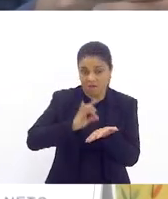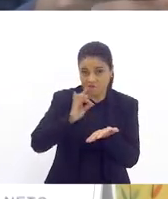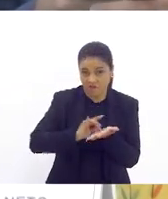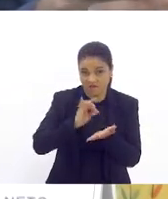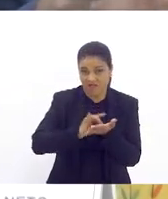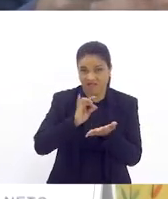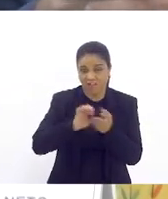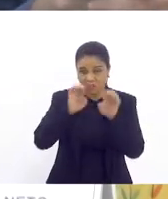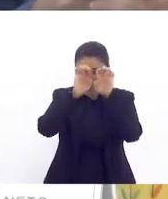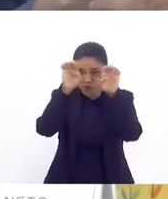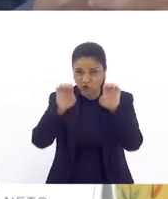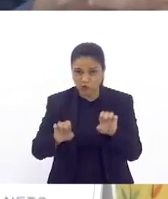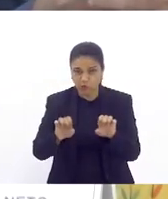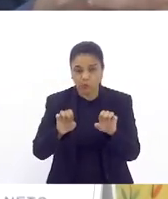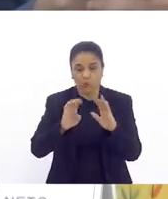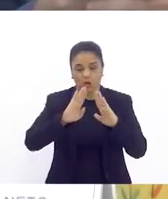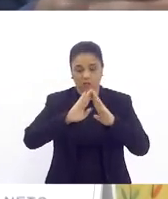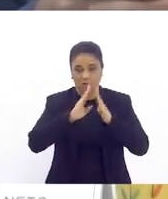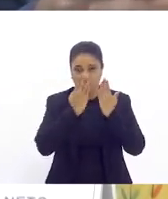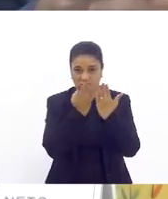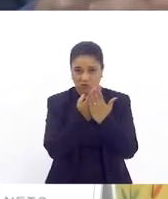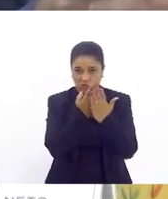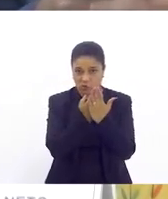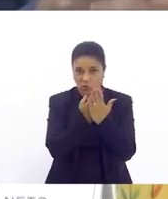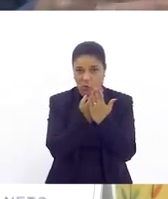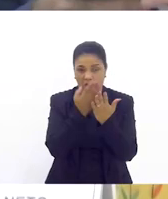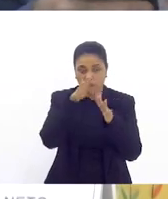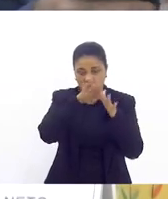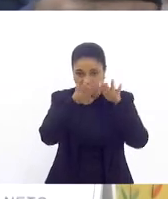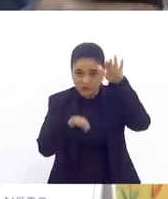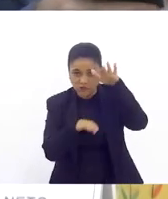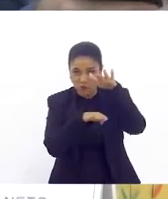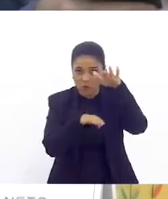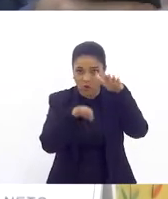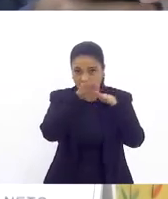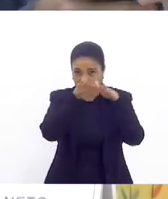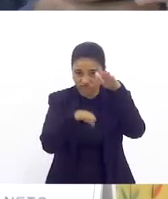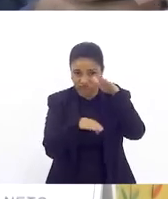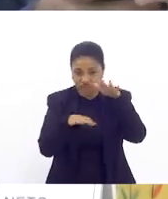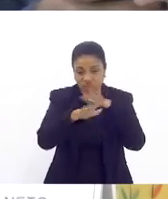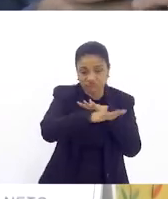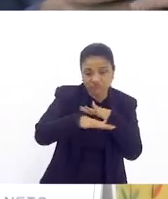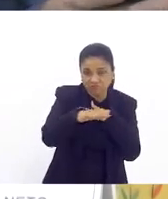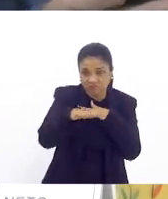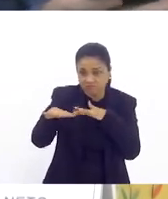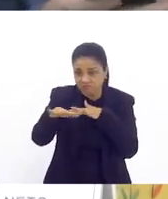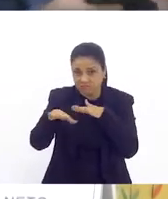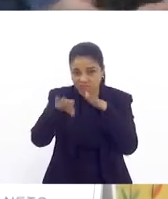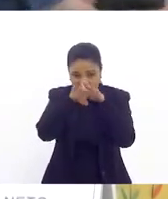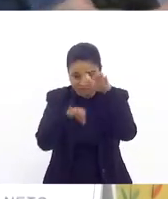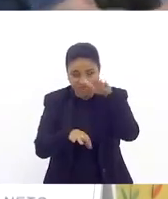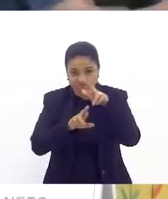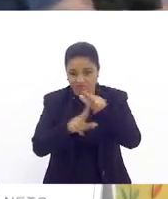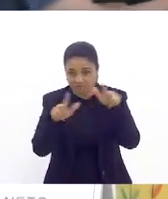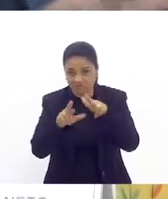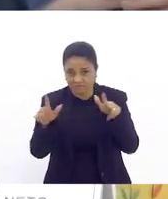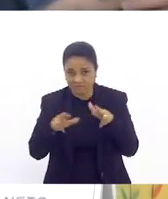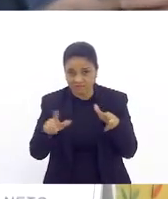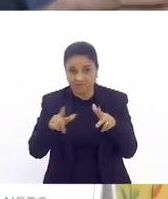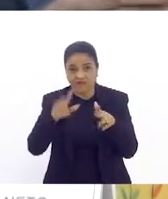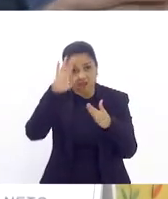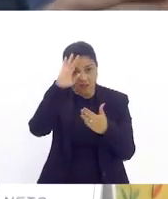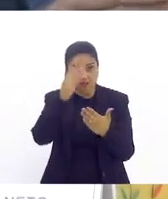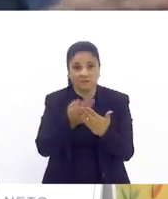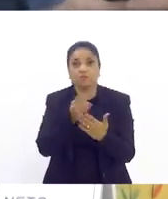infraestrutura das escolas tendo em vista desigualdade a partir das regiões levam a gente a crer que se nós não